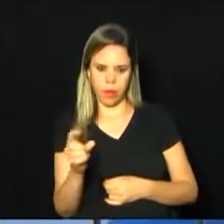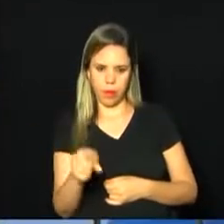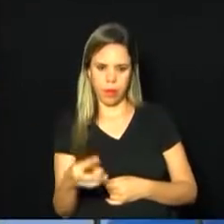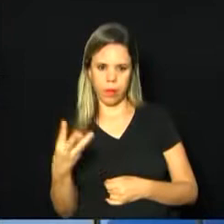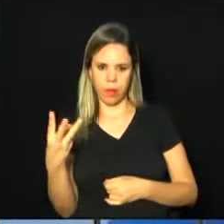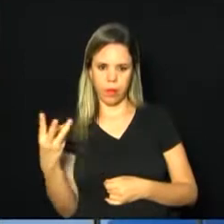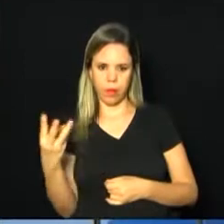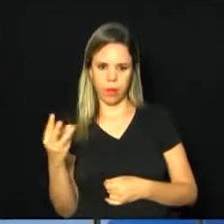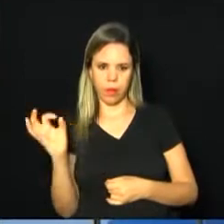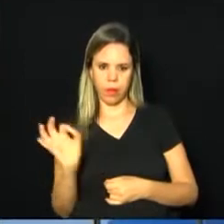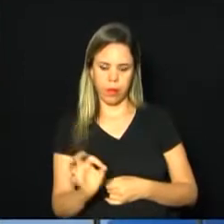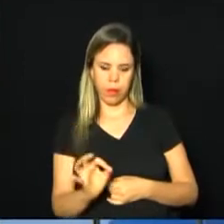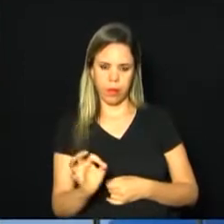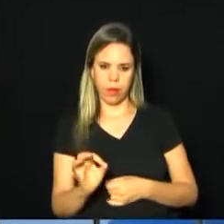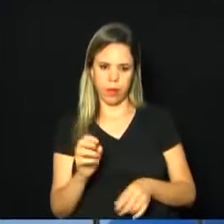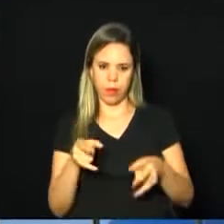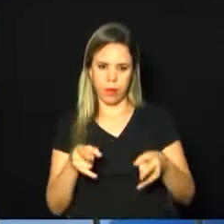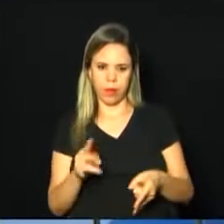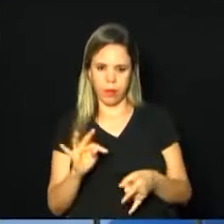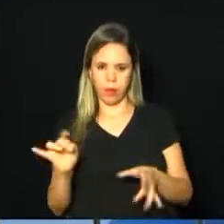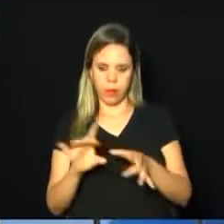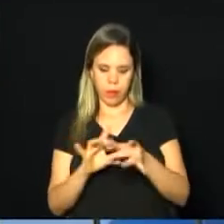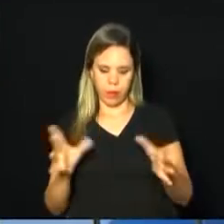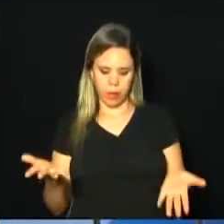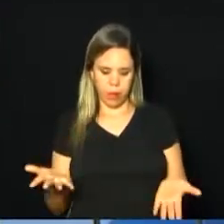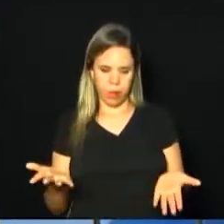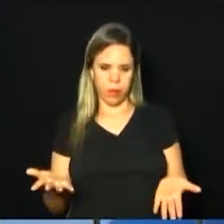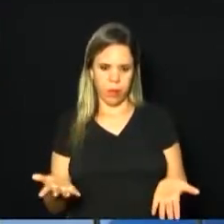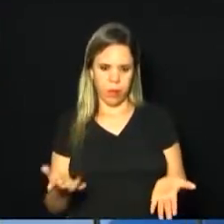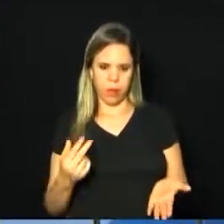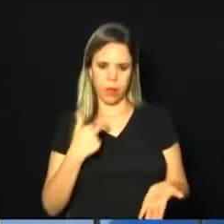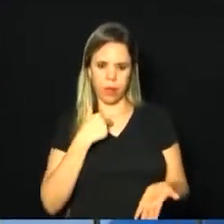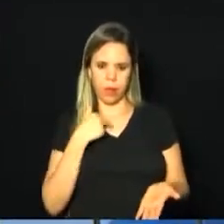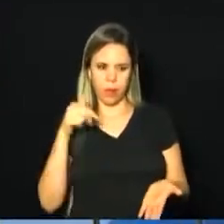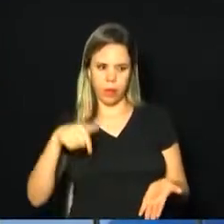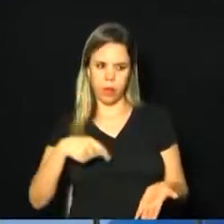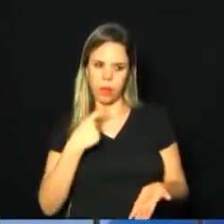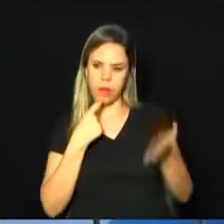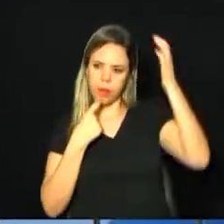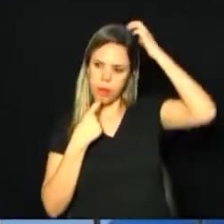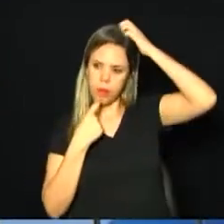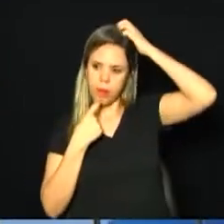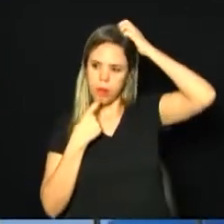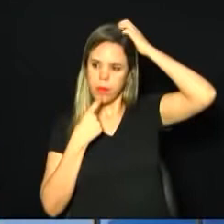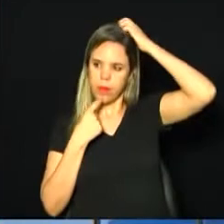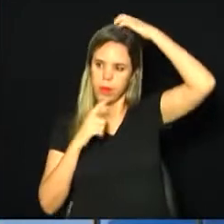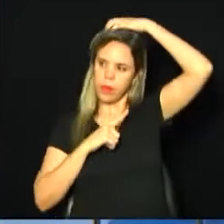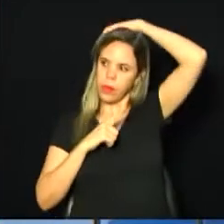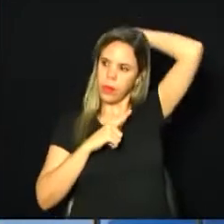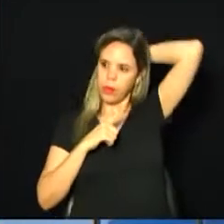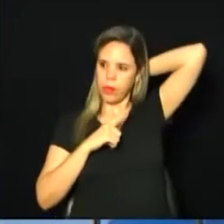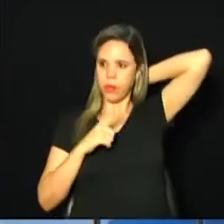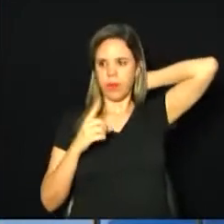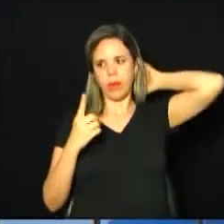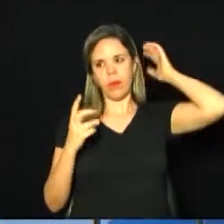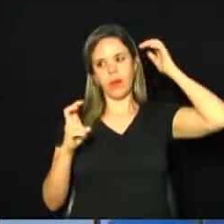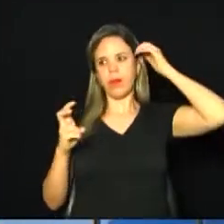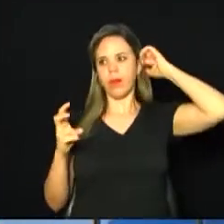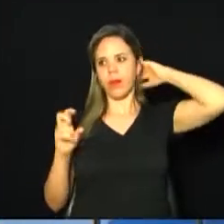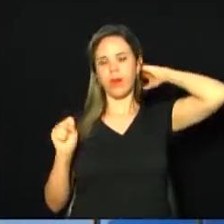os trinta e três por cento dos leitos disponíveis estão ocupados aqui em Campinas nós temos